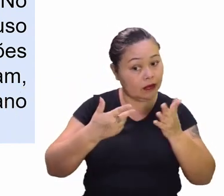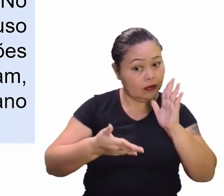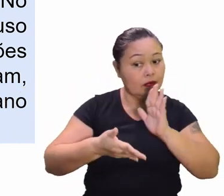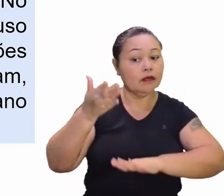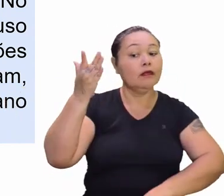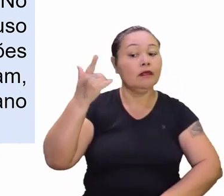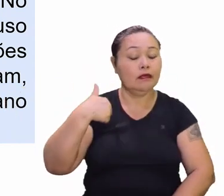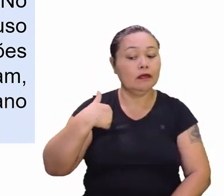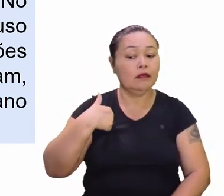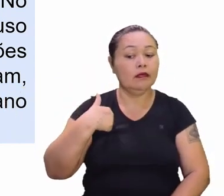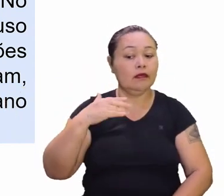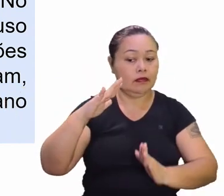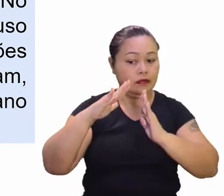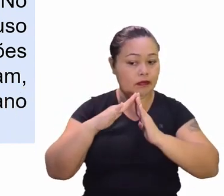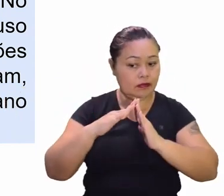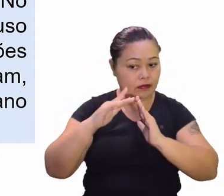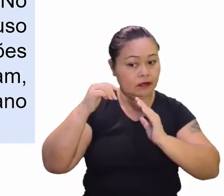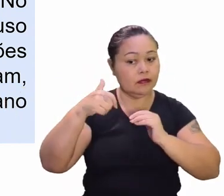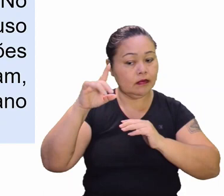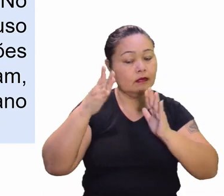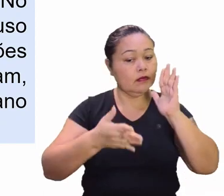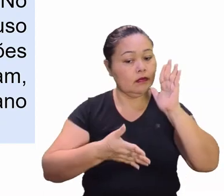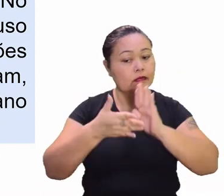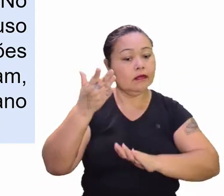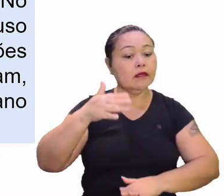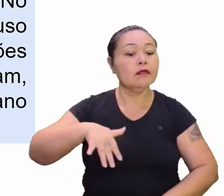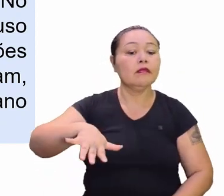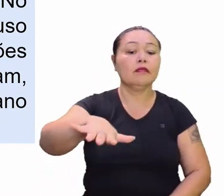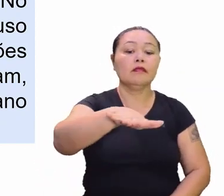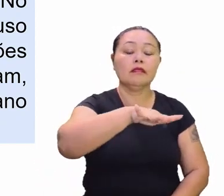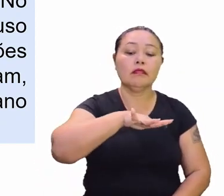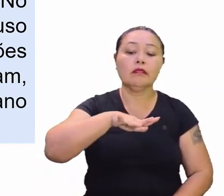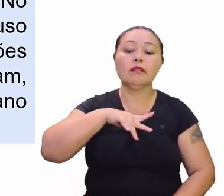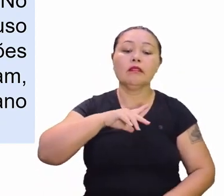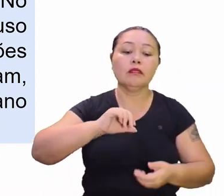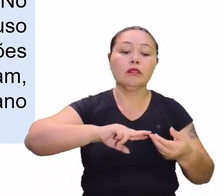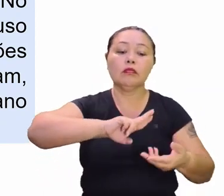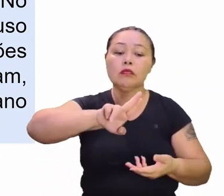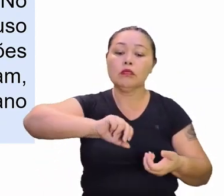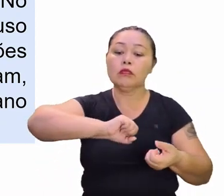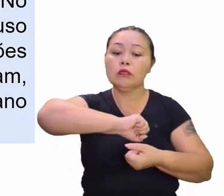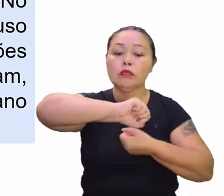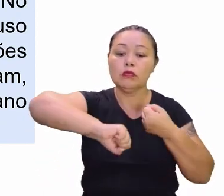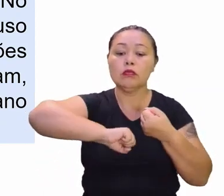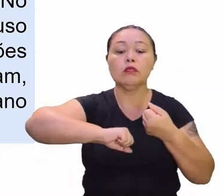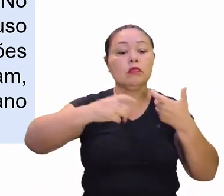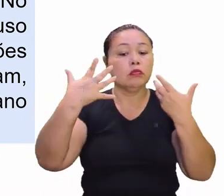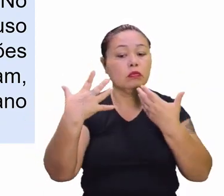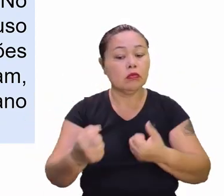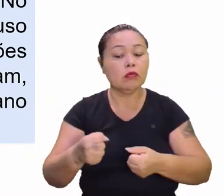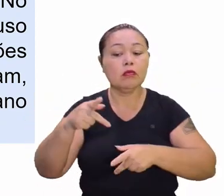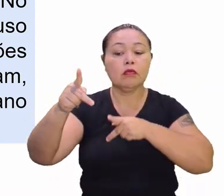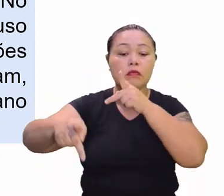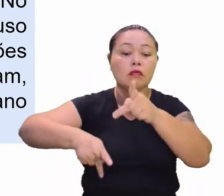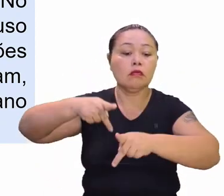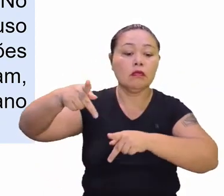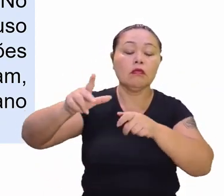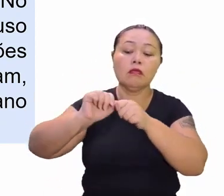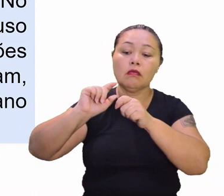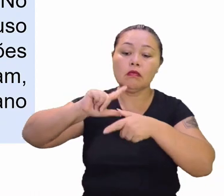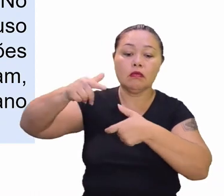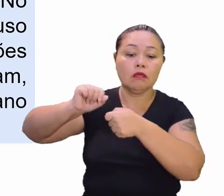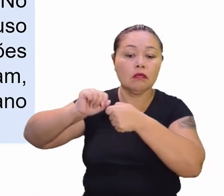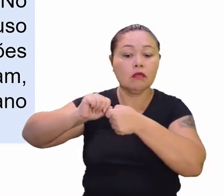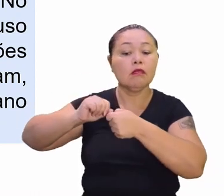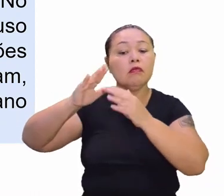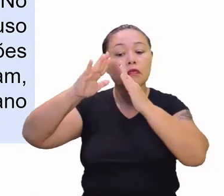Rogério. No entanto, como uma área protegida de uso sustentável admite que as populações tradicionais que já